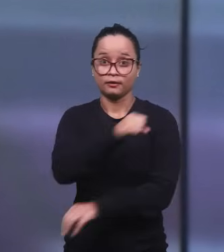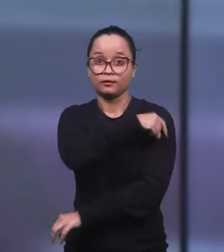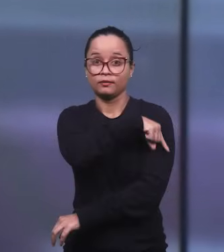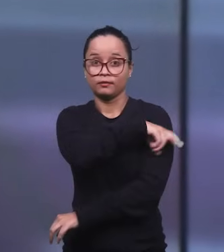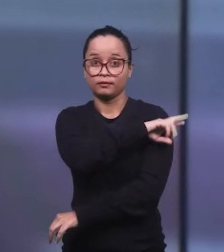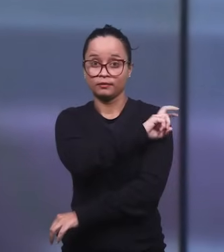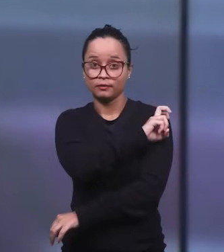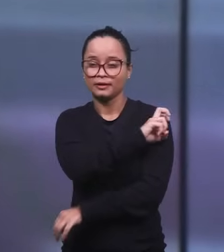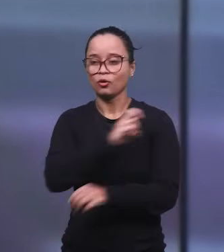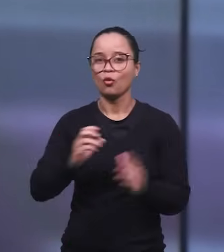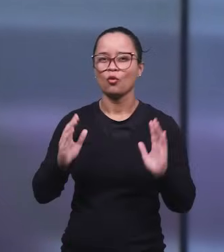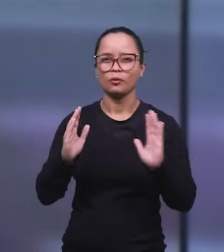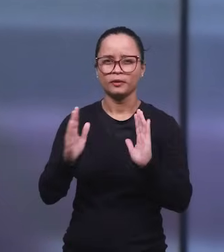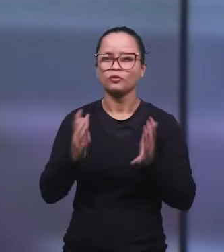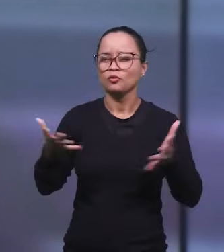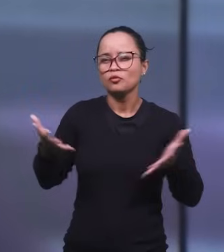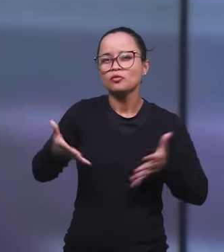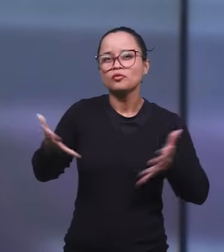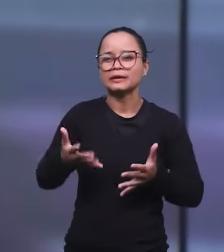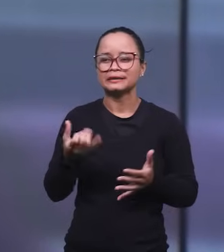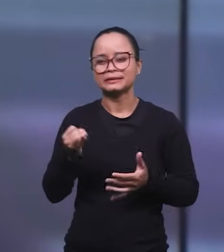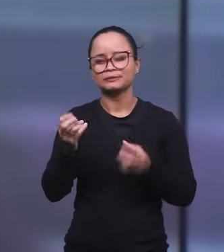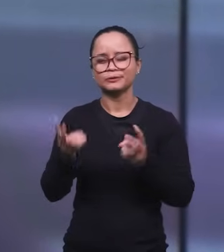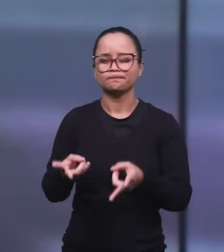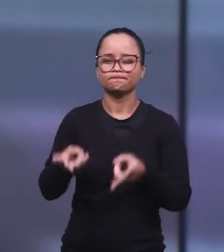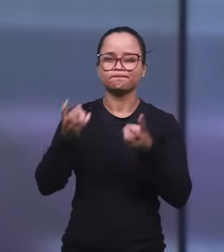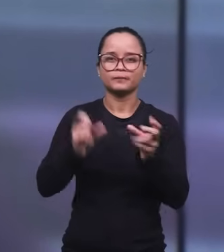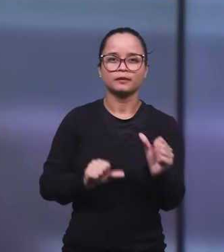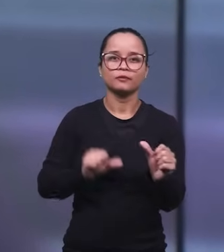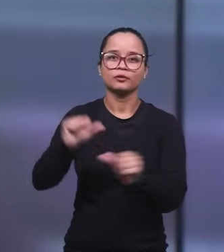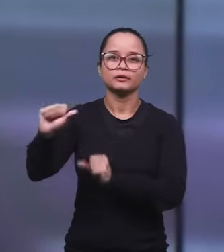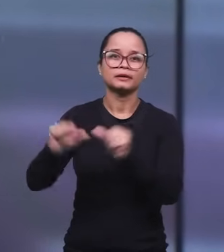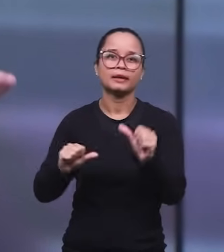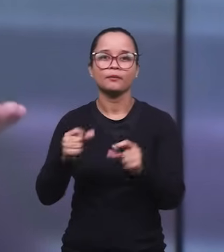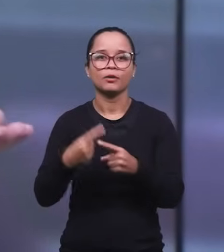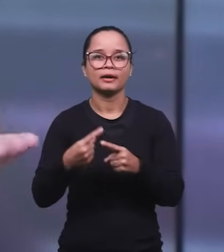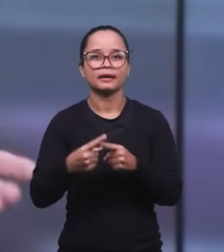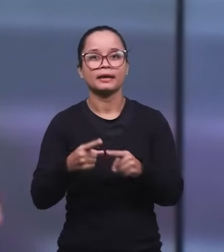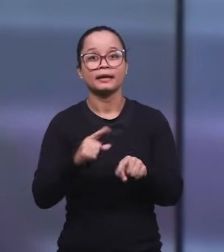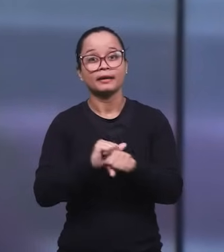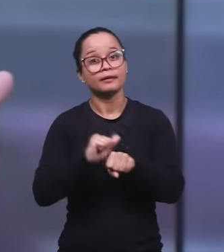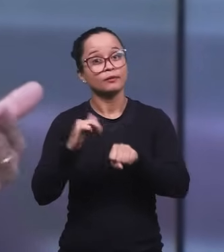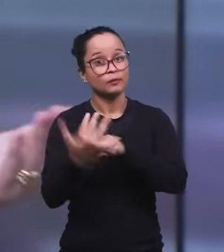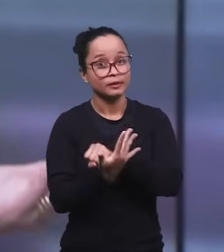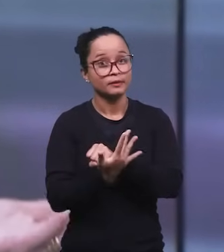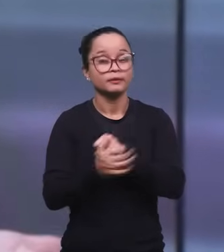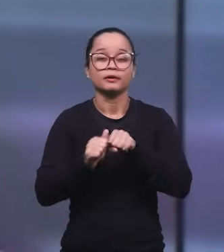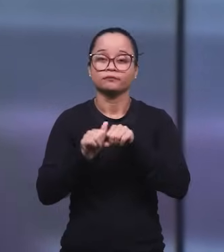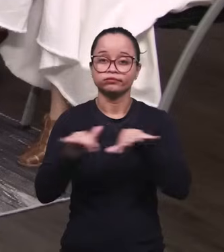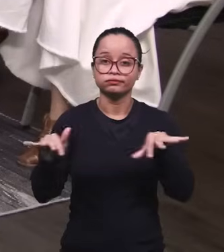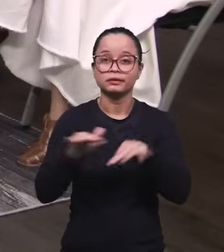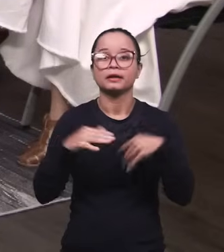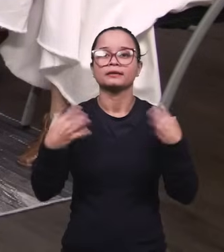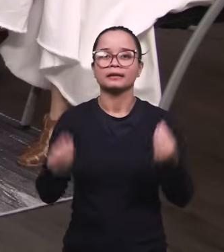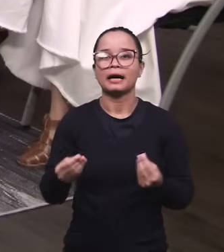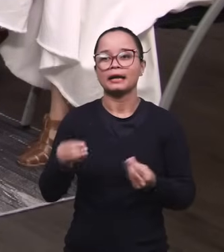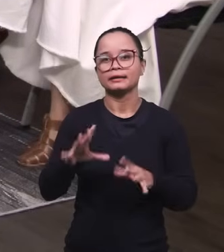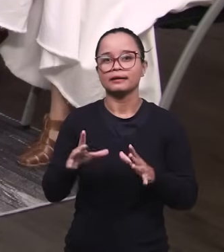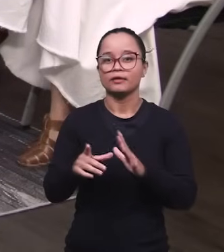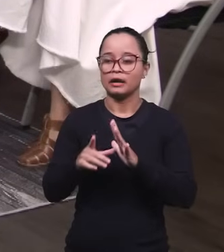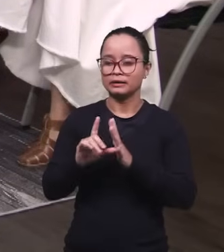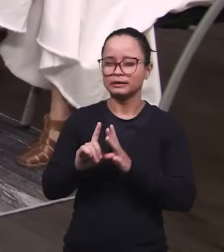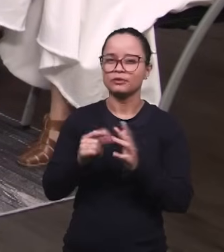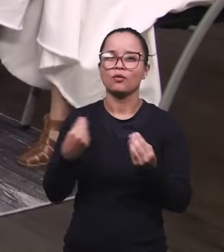dias atuais, se você percebe mudanças no impacto que teve a pandemia, ainda de um período recente para nós,